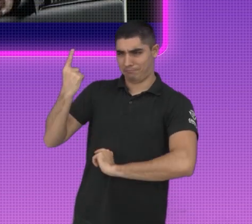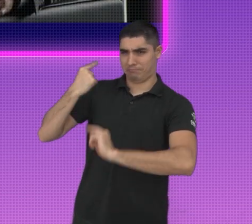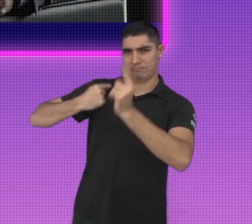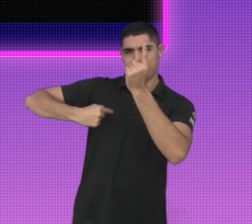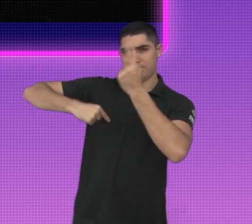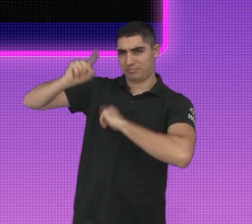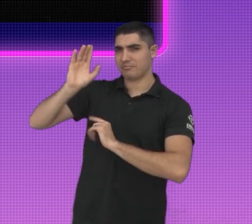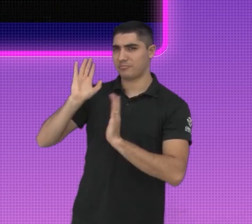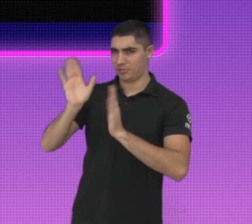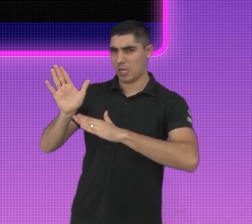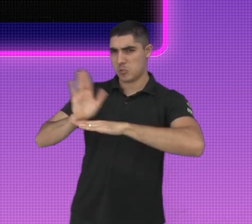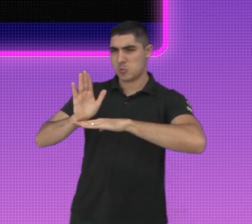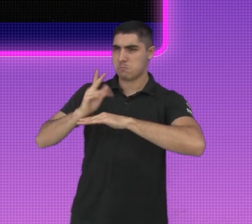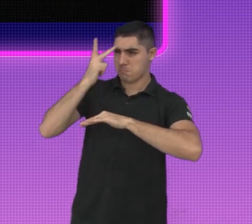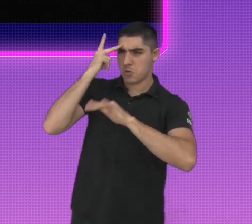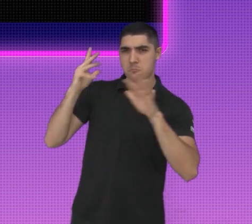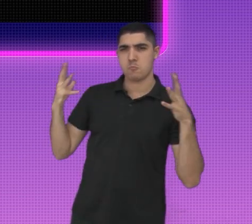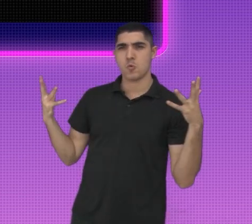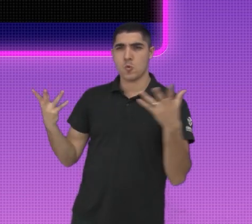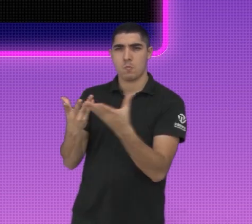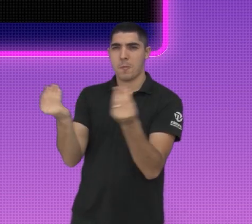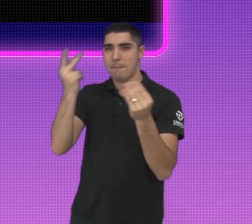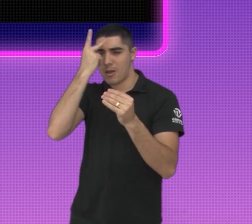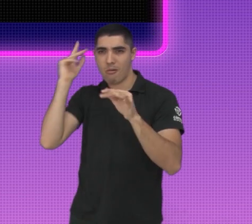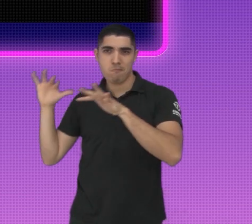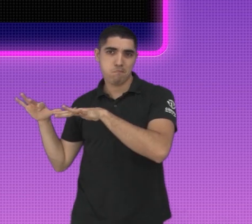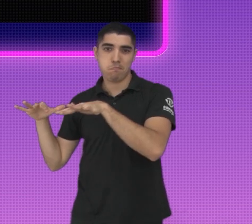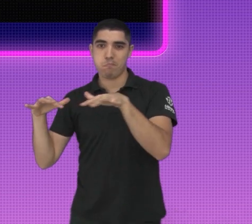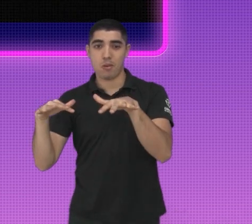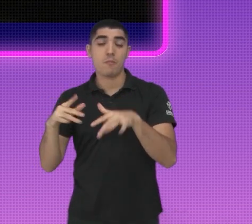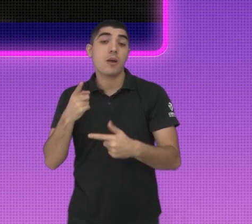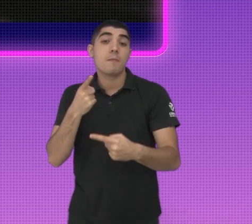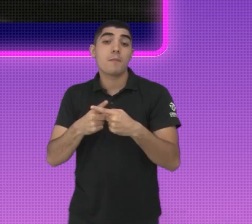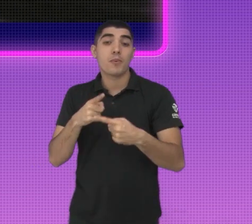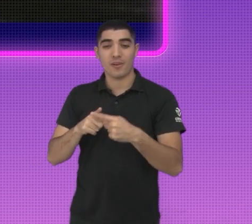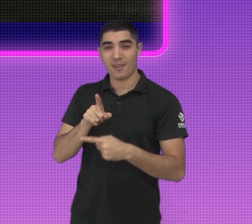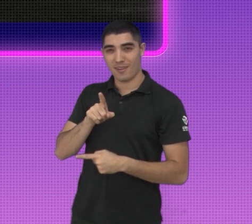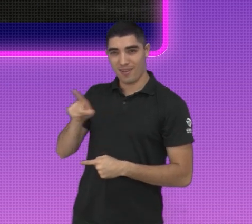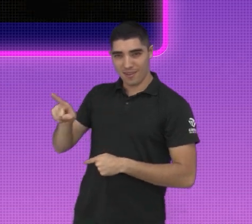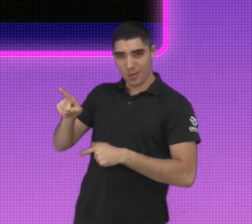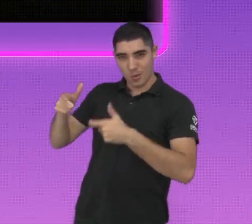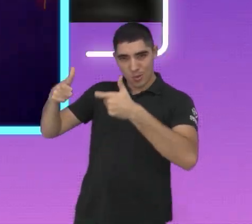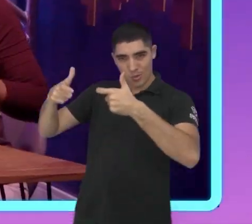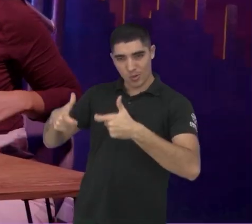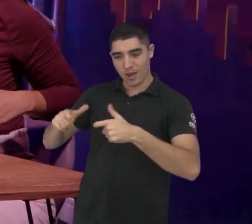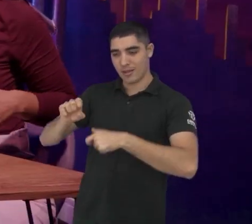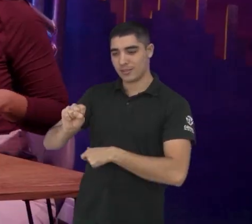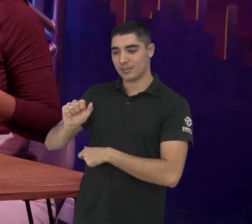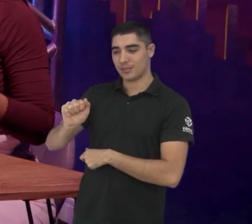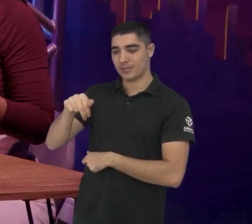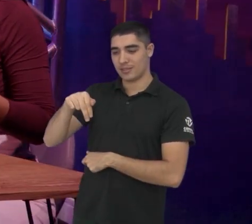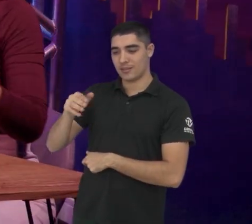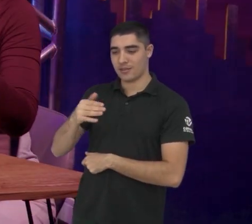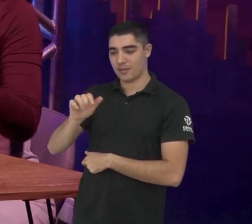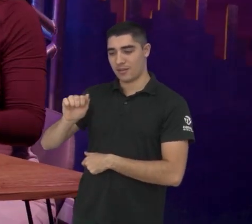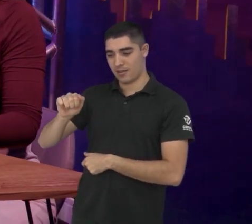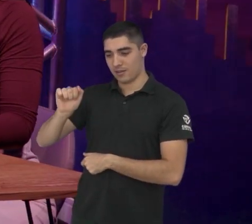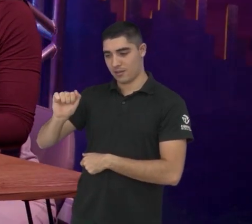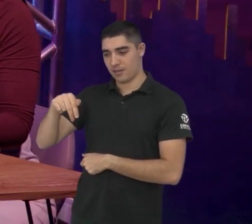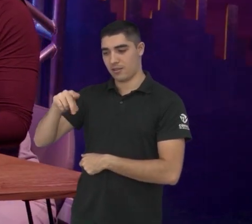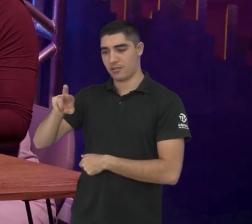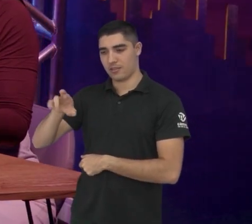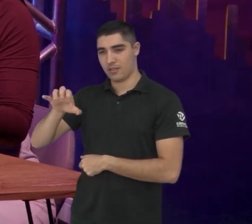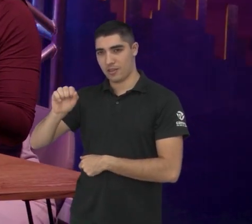bastante sucesso nos cinemas, gente. É porque, para quem não sabe, essa Falha de San Andreas, ela fica no